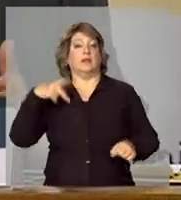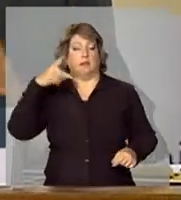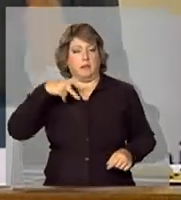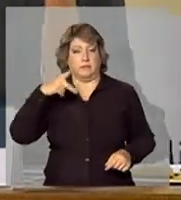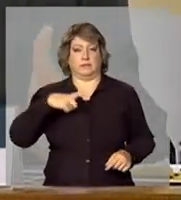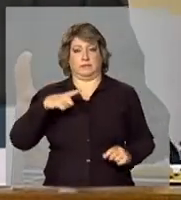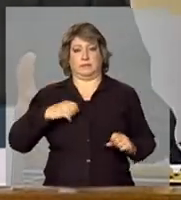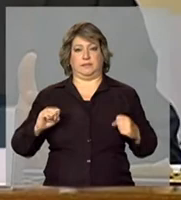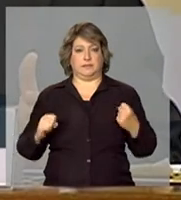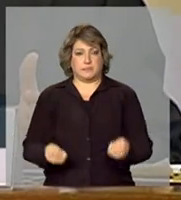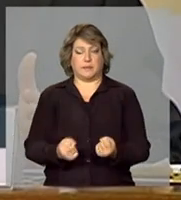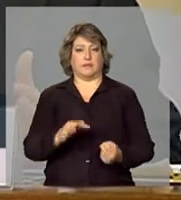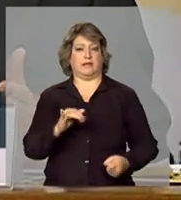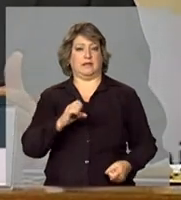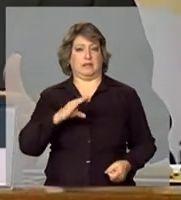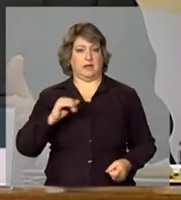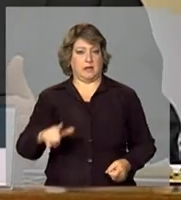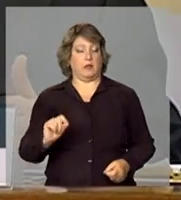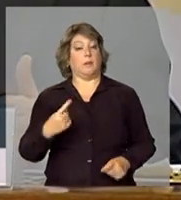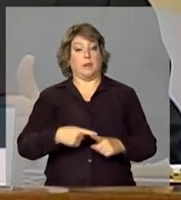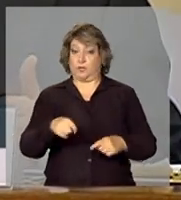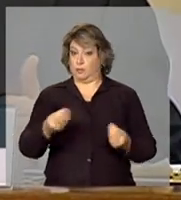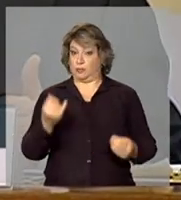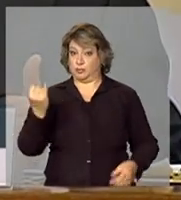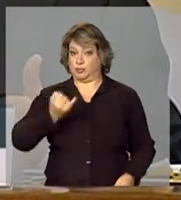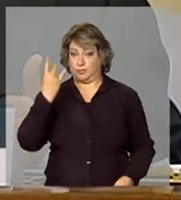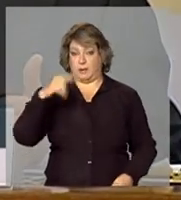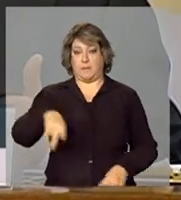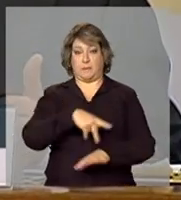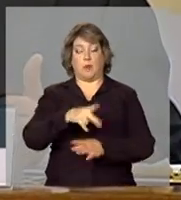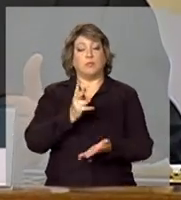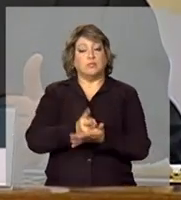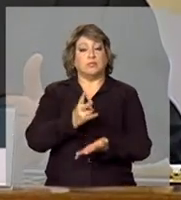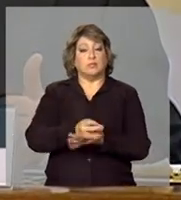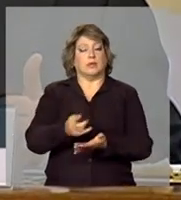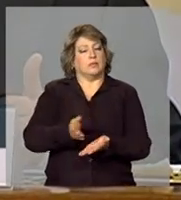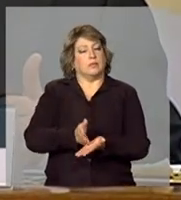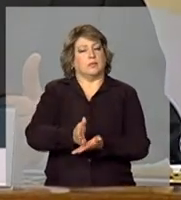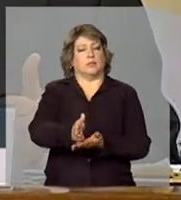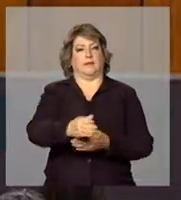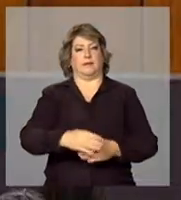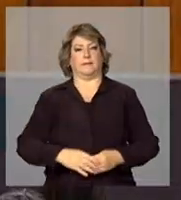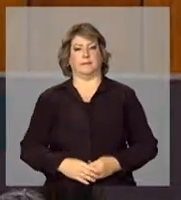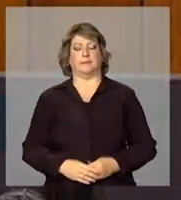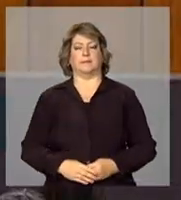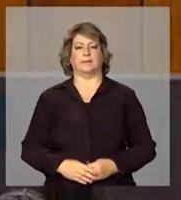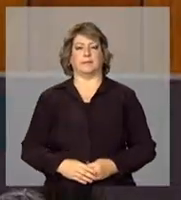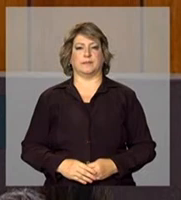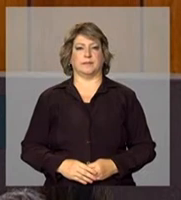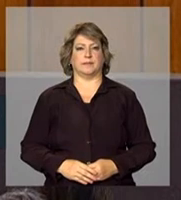rigorosa fiscal que isso é muito importante para o país manter essa trajetória